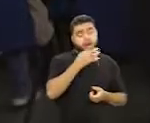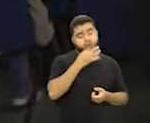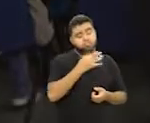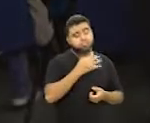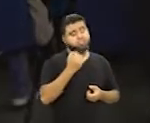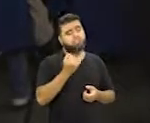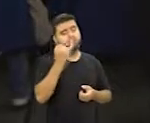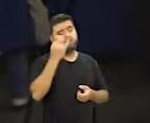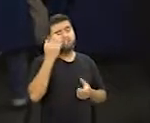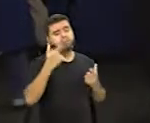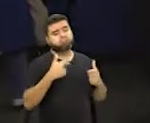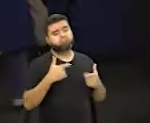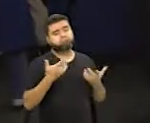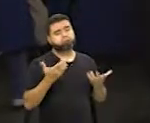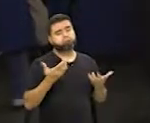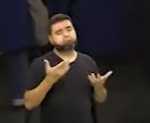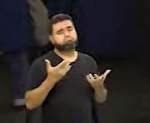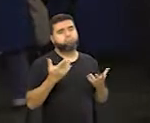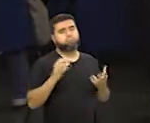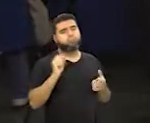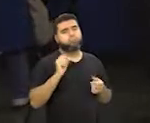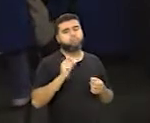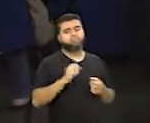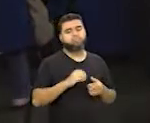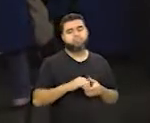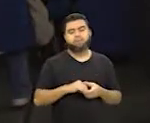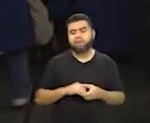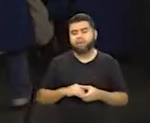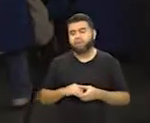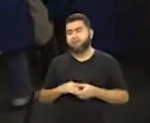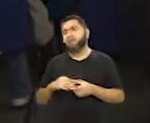A importância desse evento para a instituição.